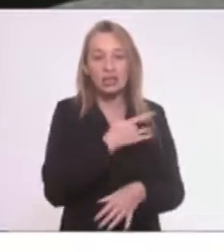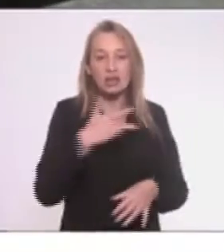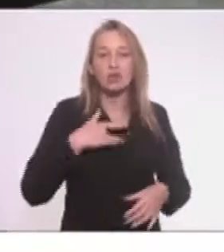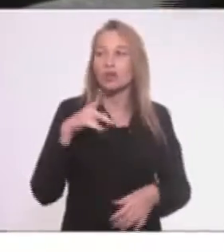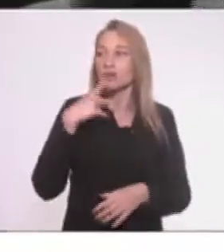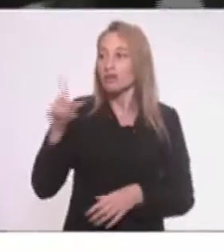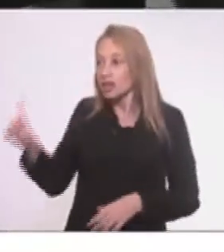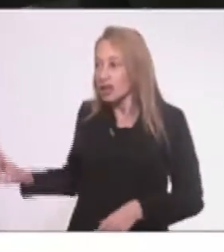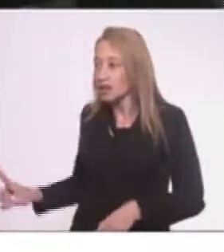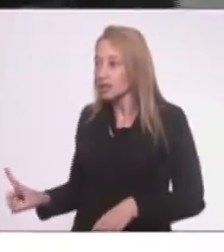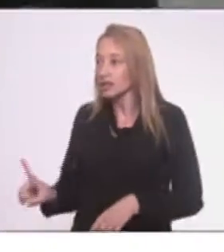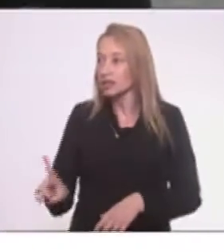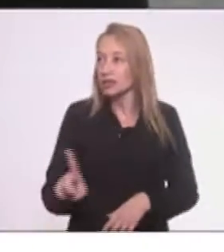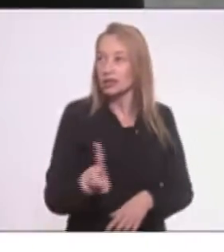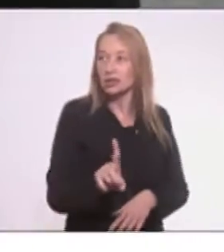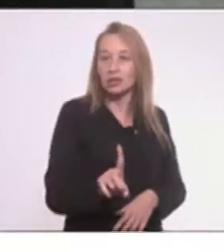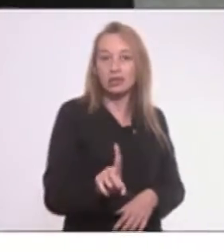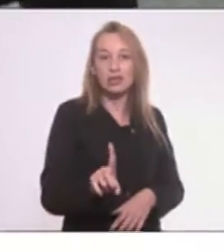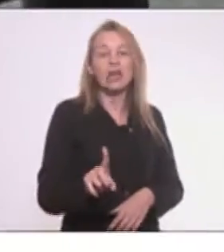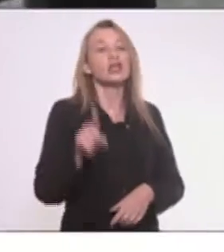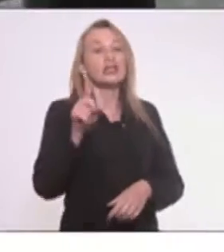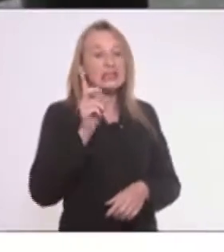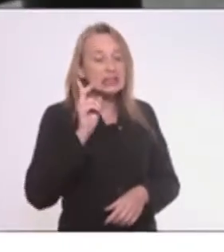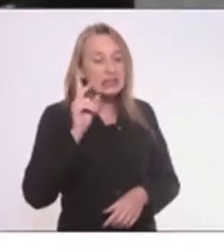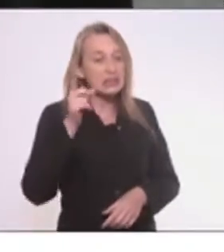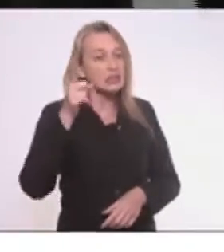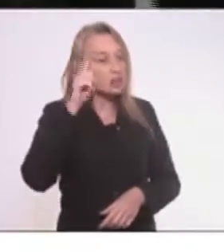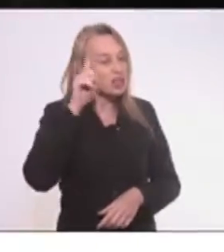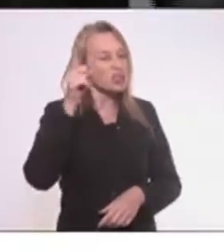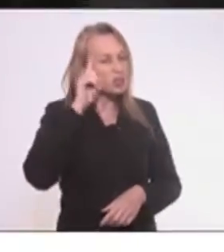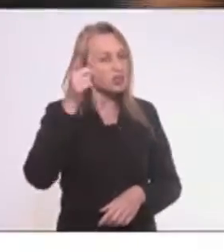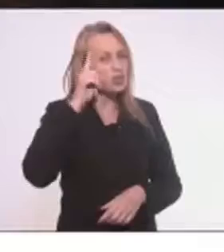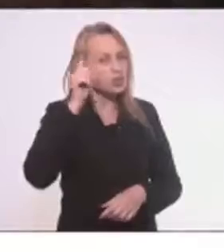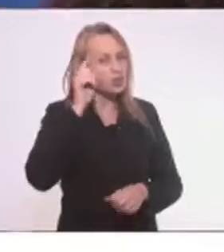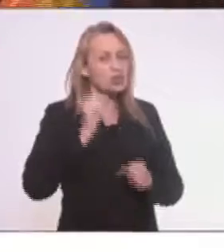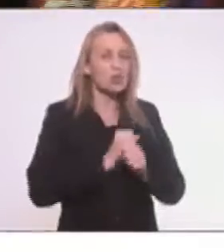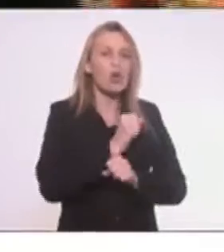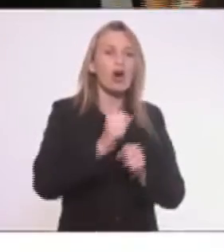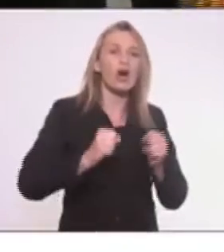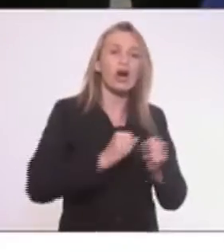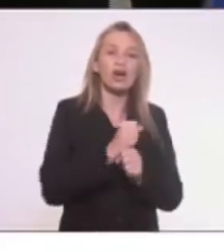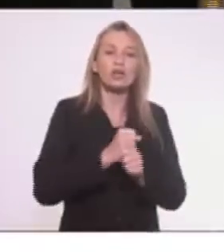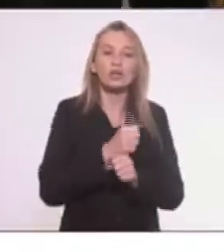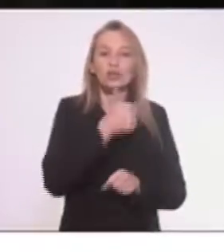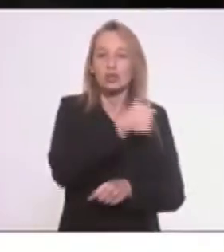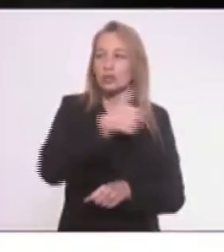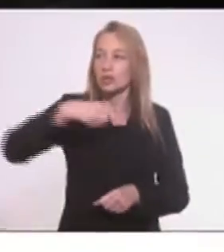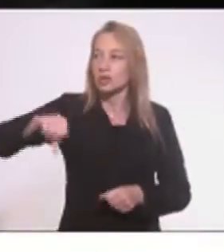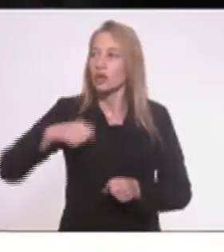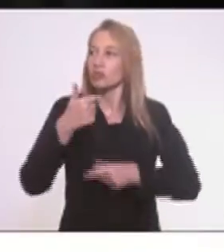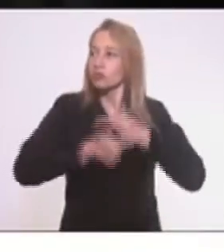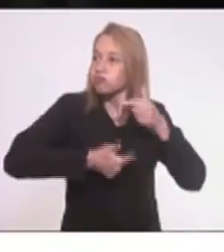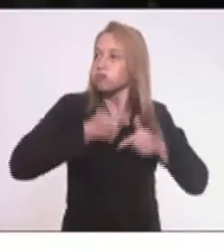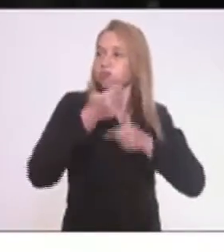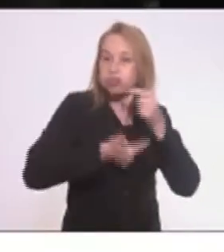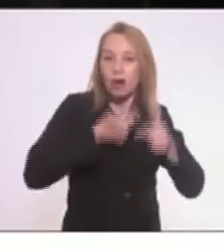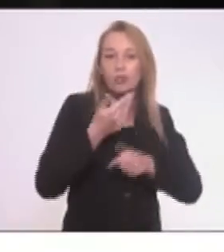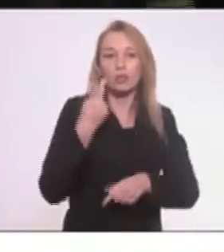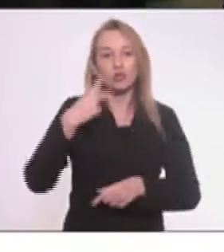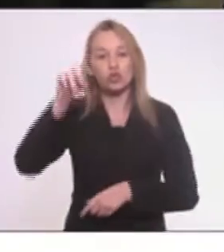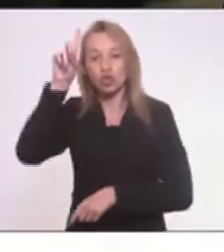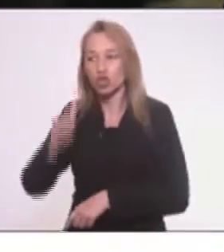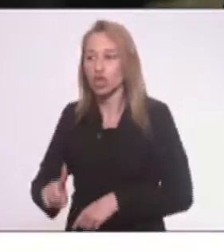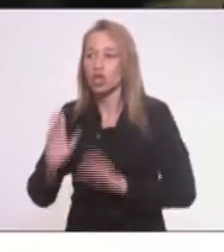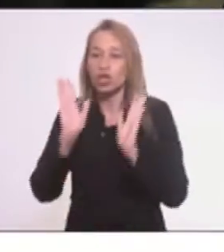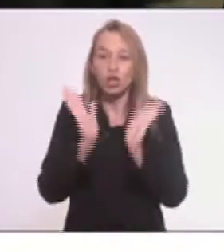aqui constantemente durante o ano de 2019 lutar pelos seus direitos.